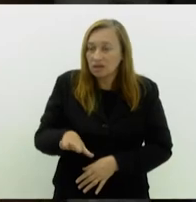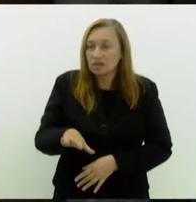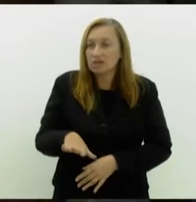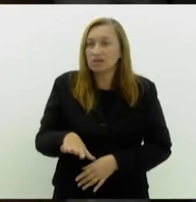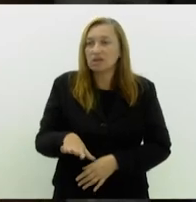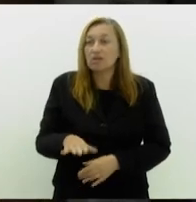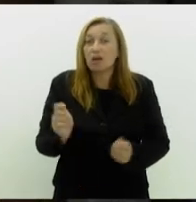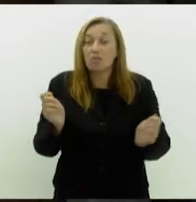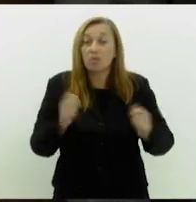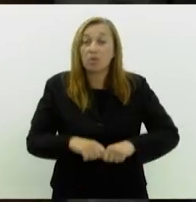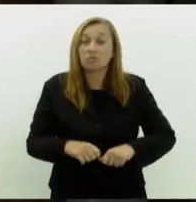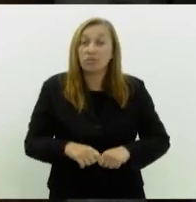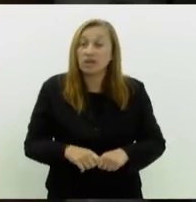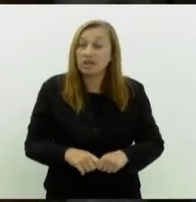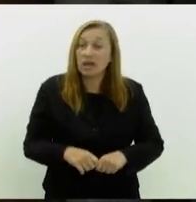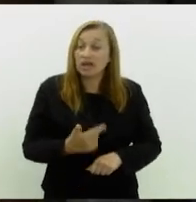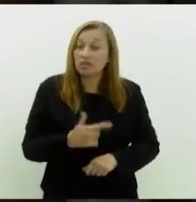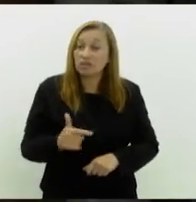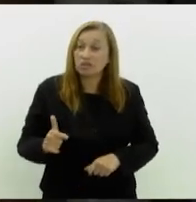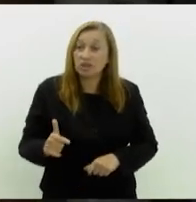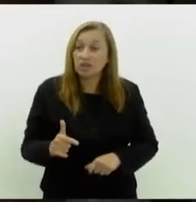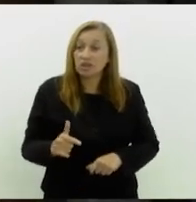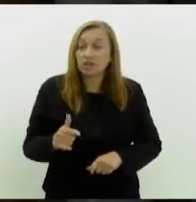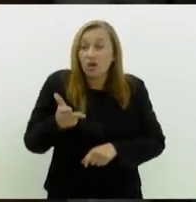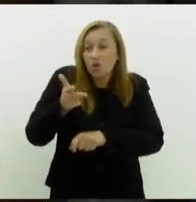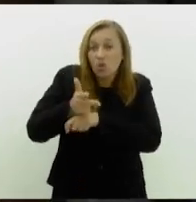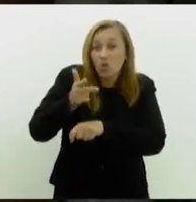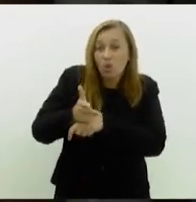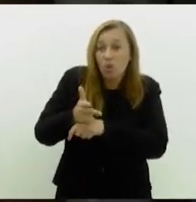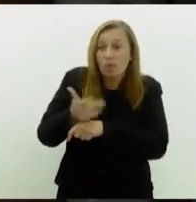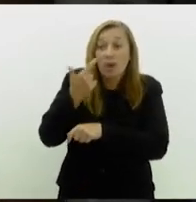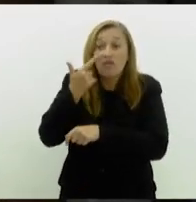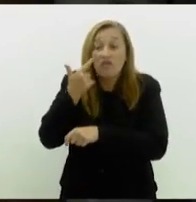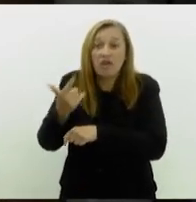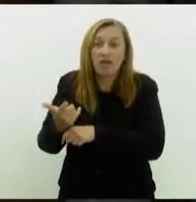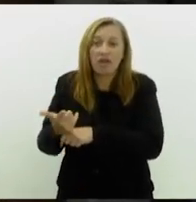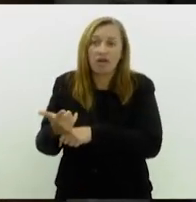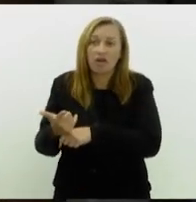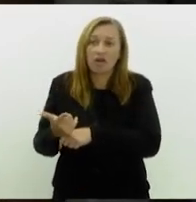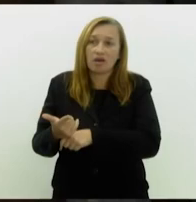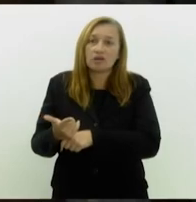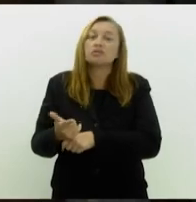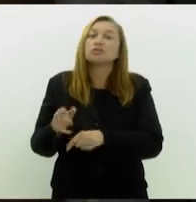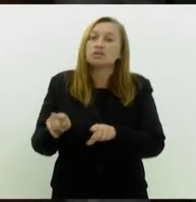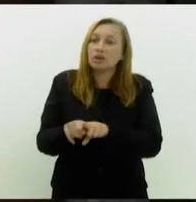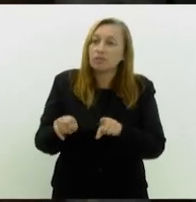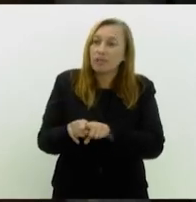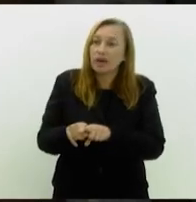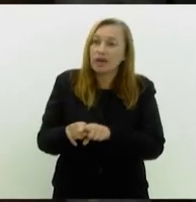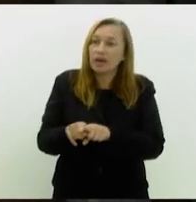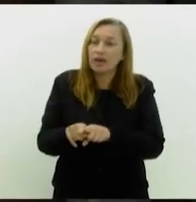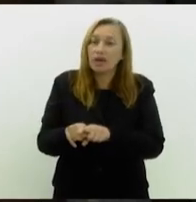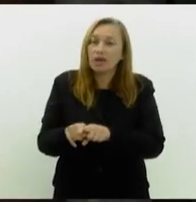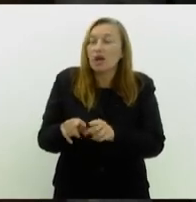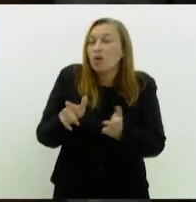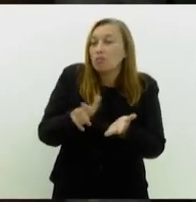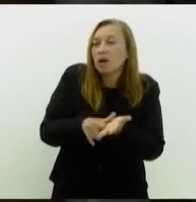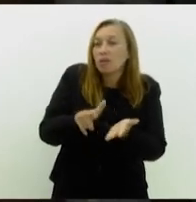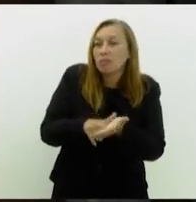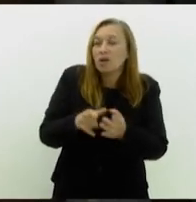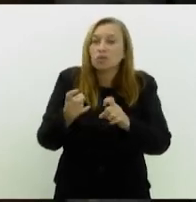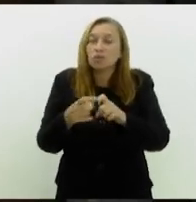possibilidade inclusive de adquirir as câmeras no local de adquirir o prontuário para que pudesse